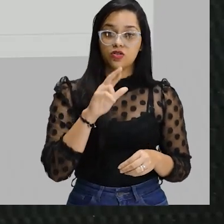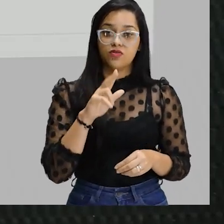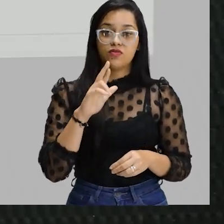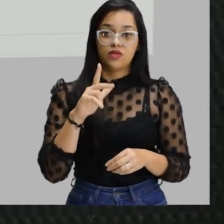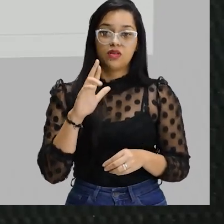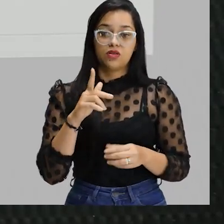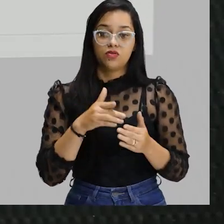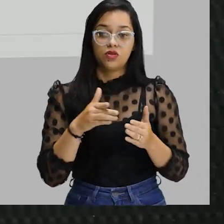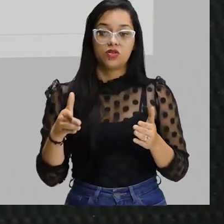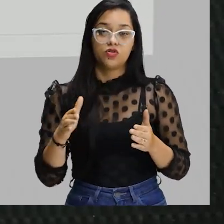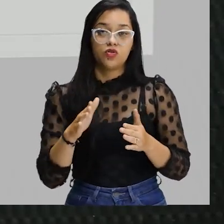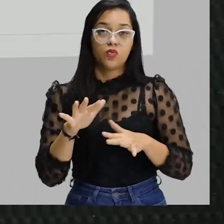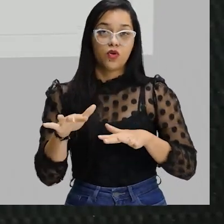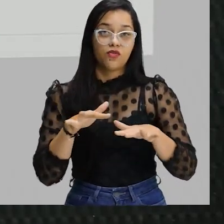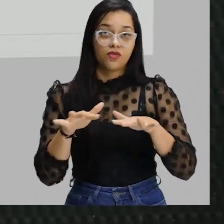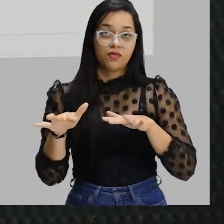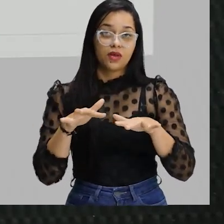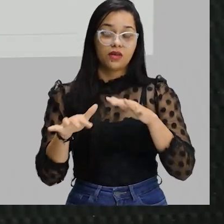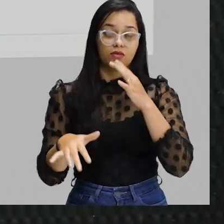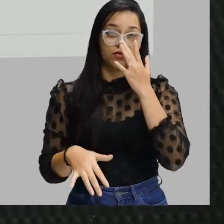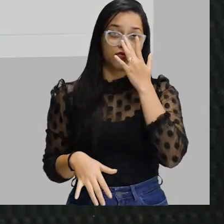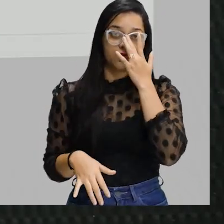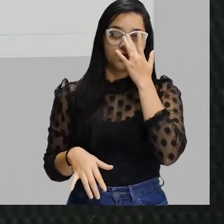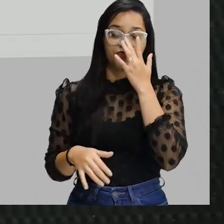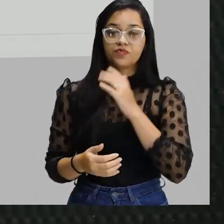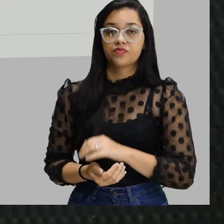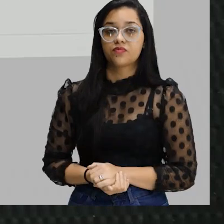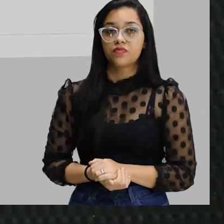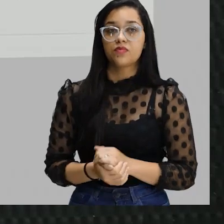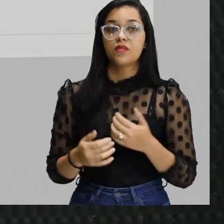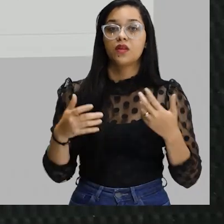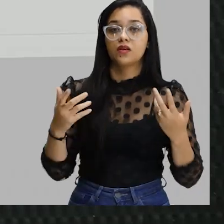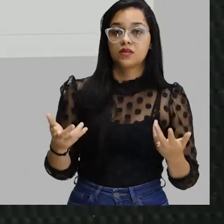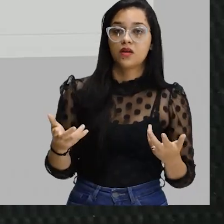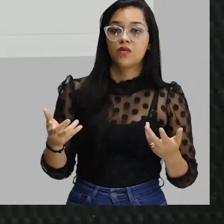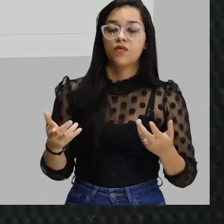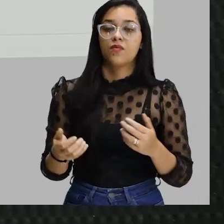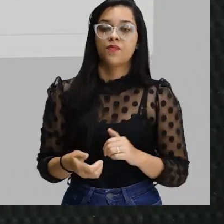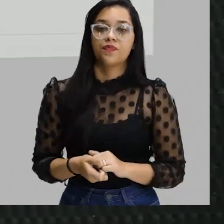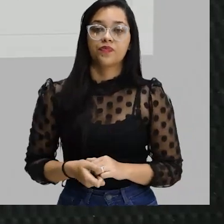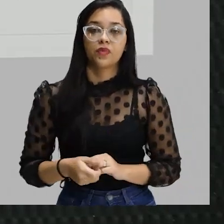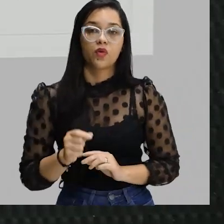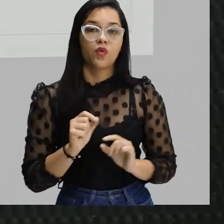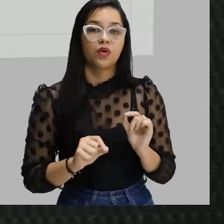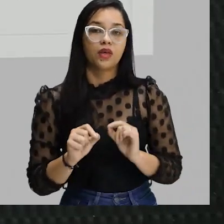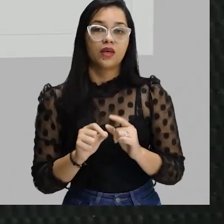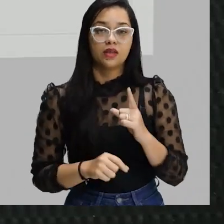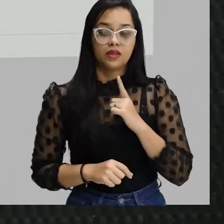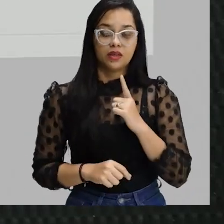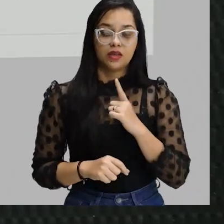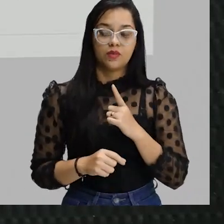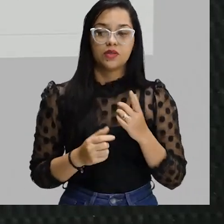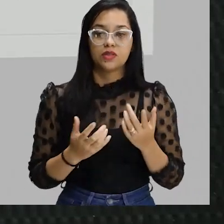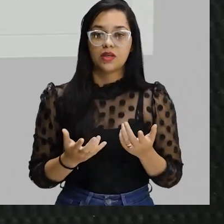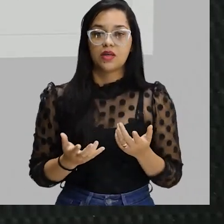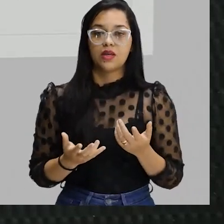diferentes durante o movimento, certo? Então, nós temos